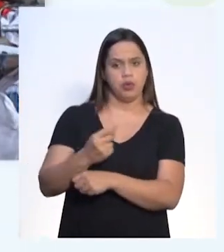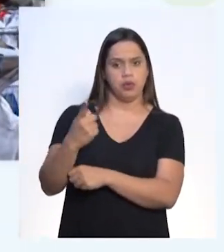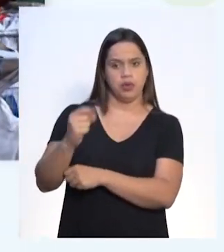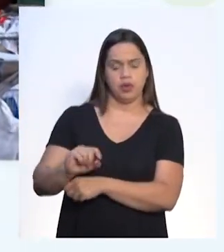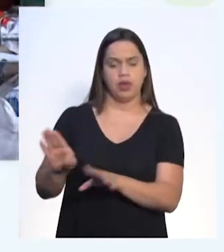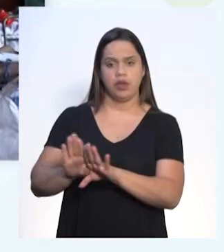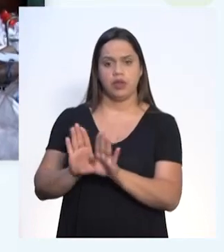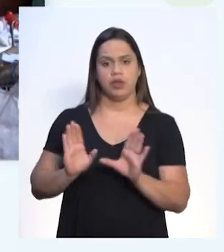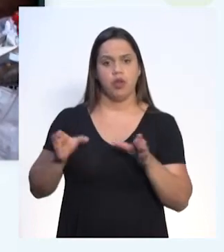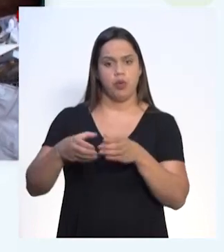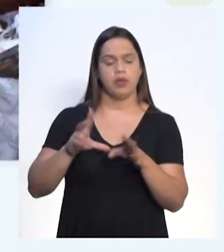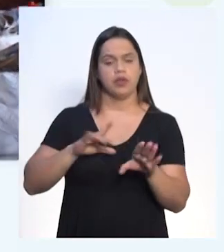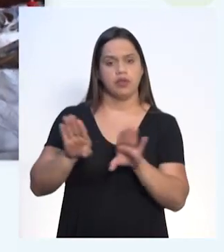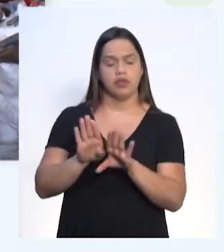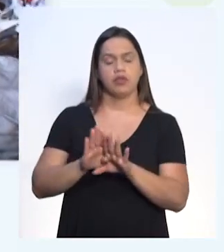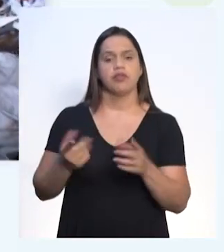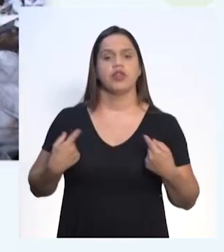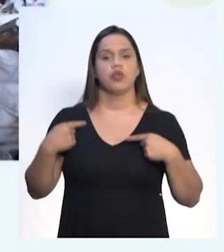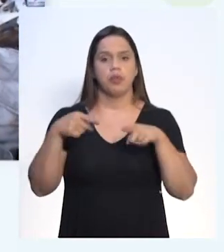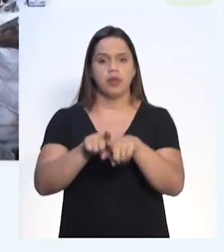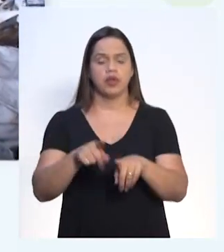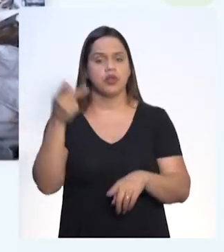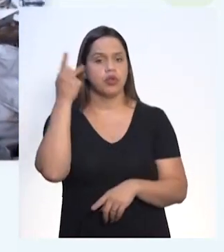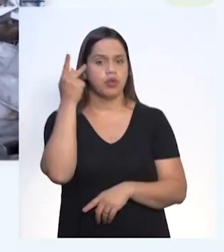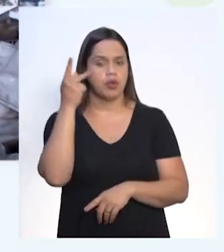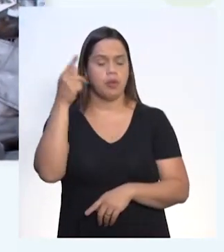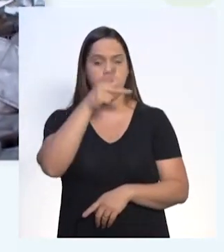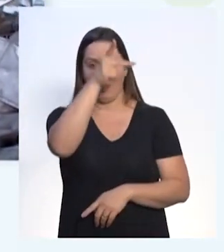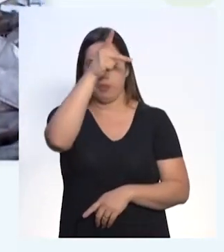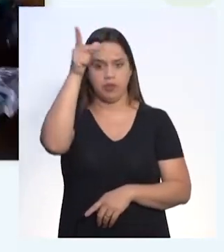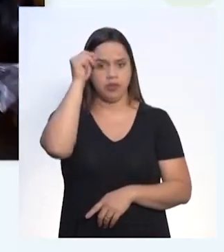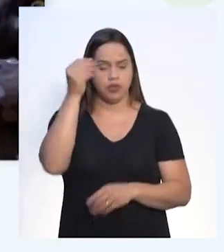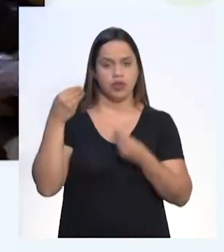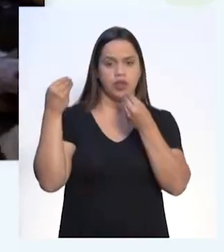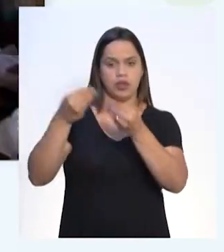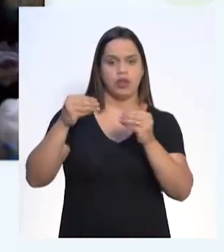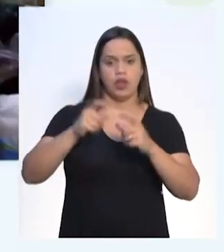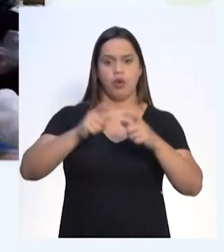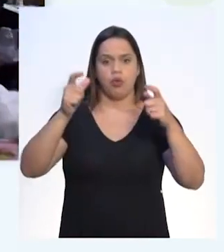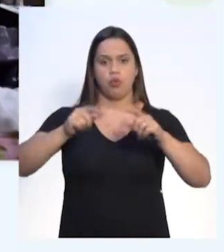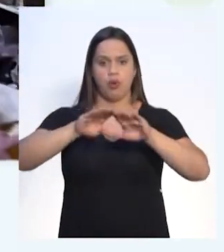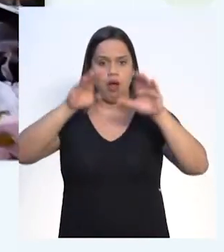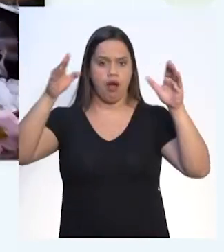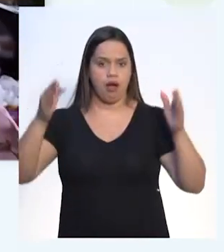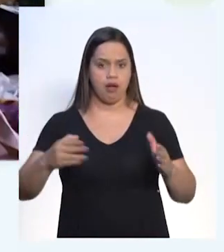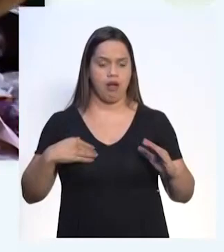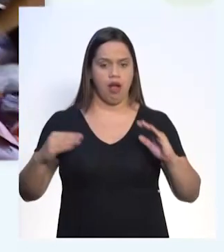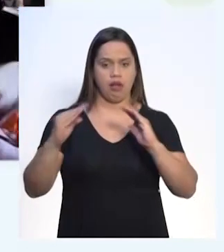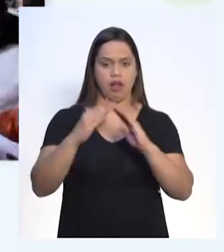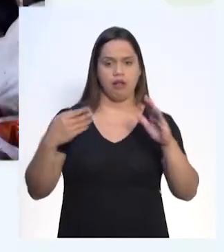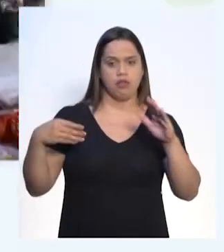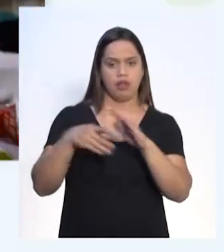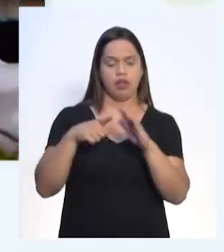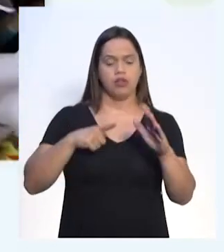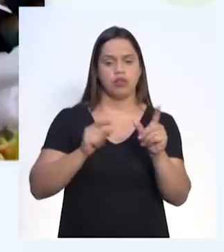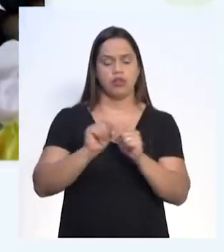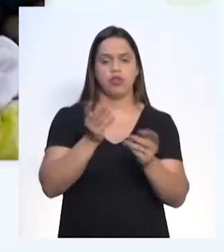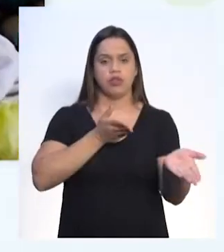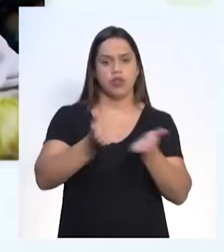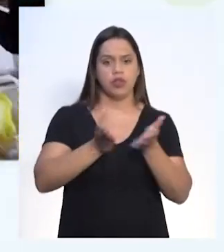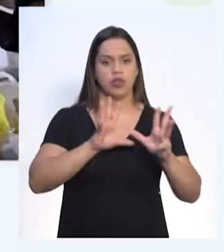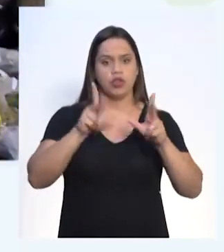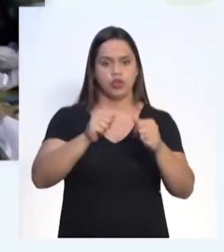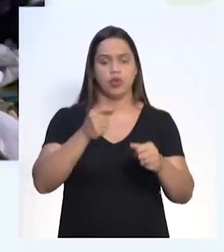um convênio com a Prefeitura de São Paulo, que forneceu um galpão para o tratamento do lixo coletado na região sul